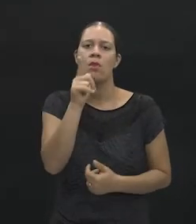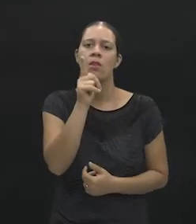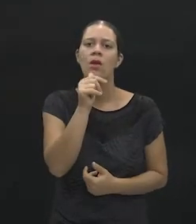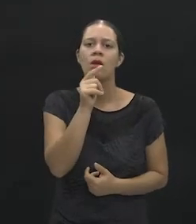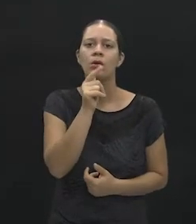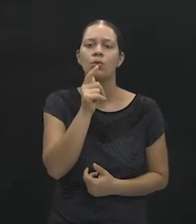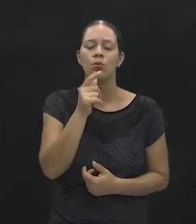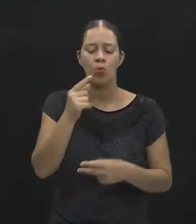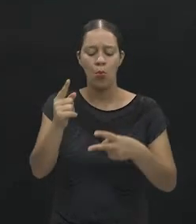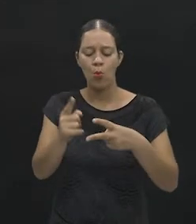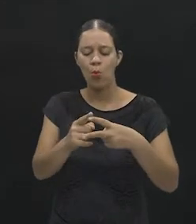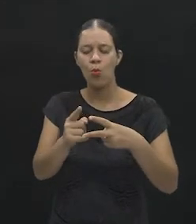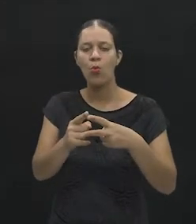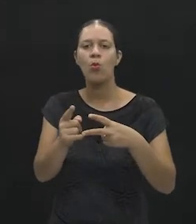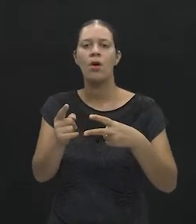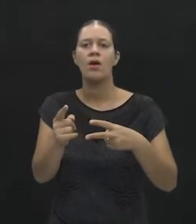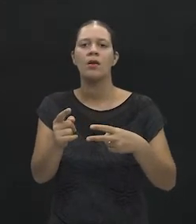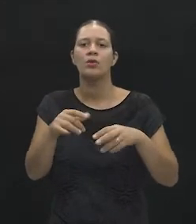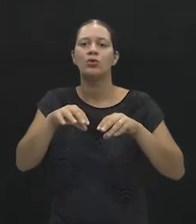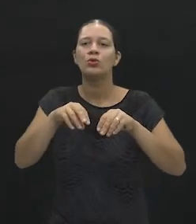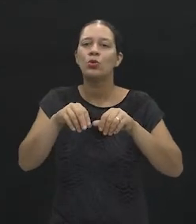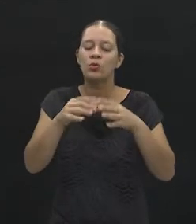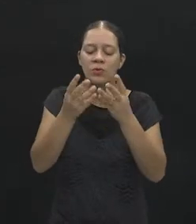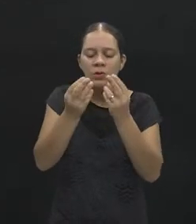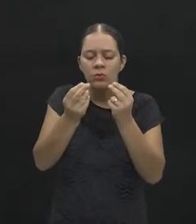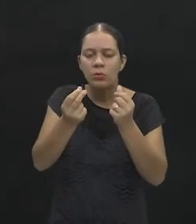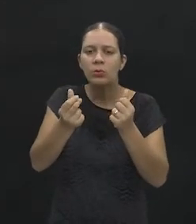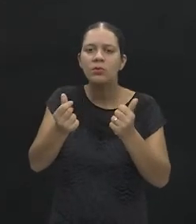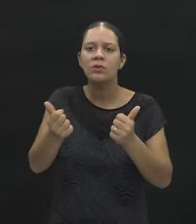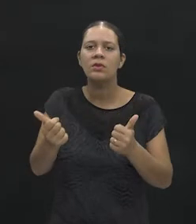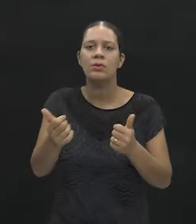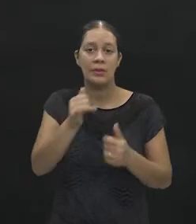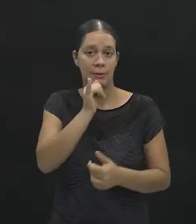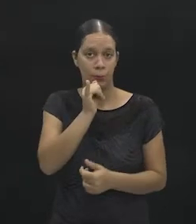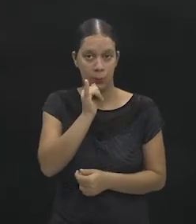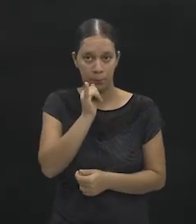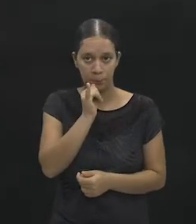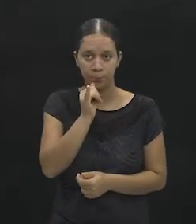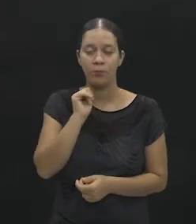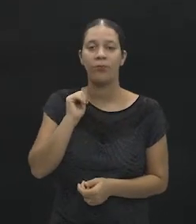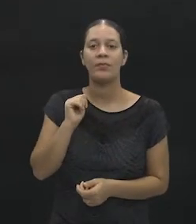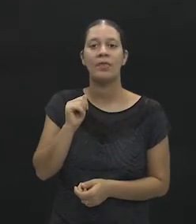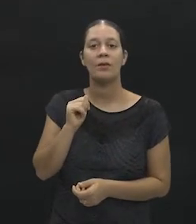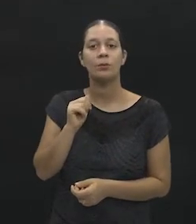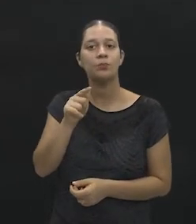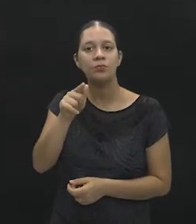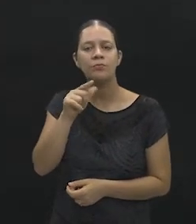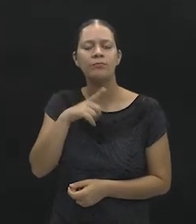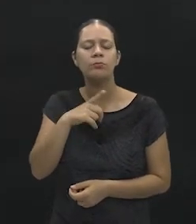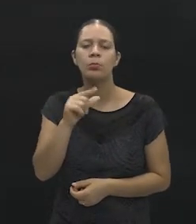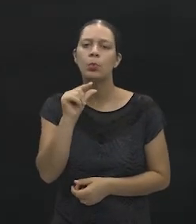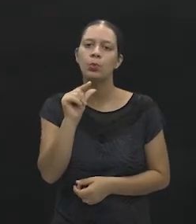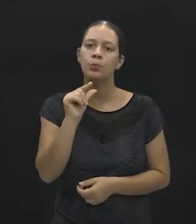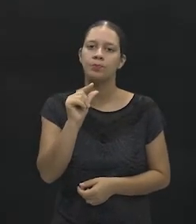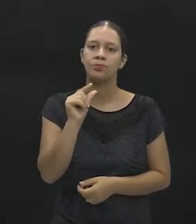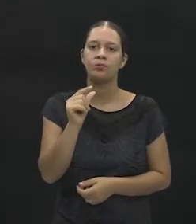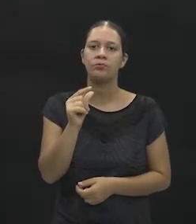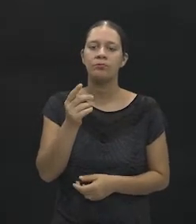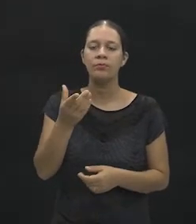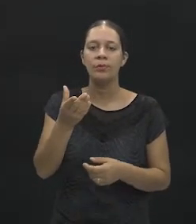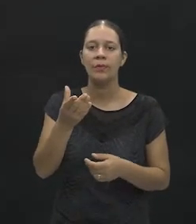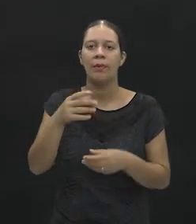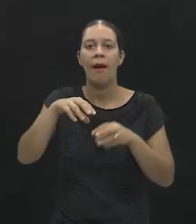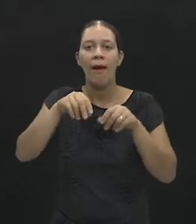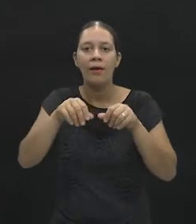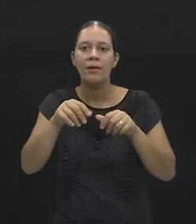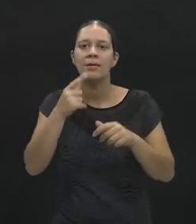líquido. Só que um desses sólidos vai se dissolver nesse líquido. Por exemplo, cara, tu tem um pouquinho